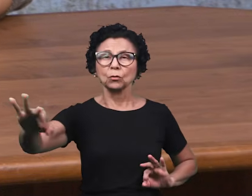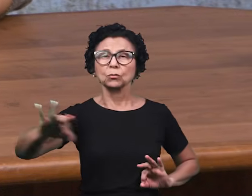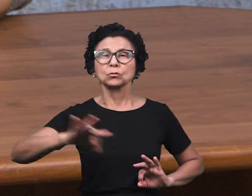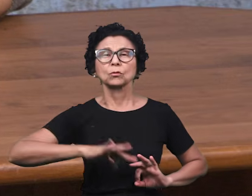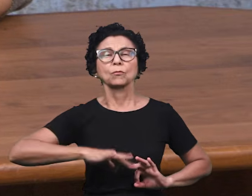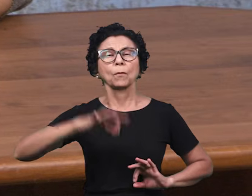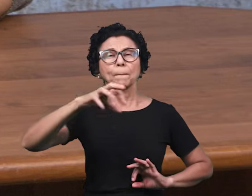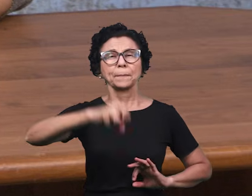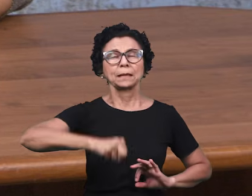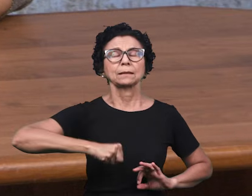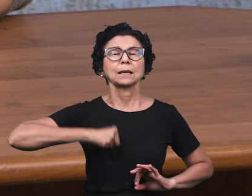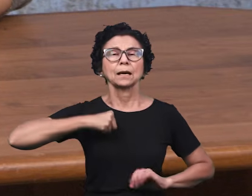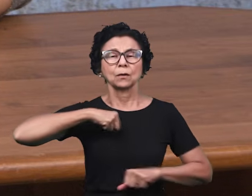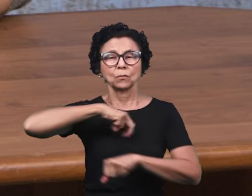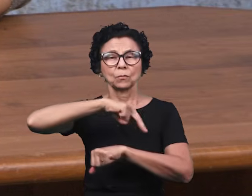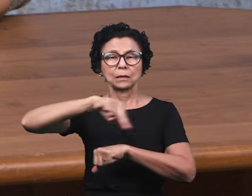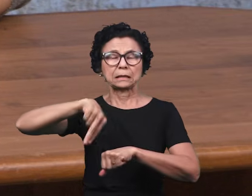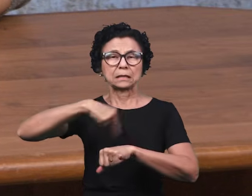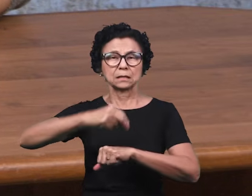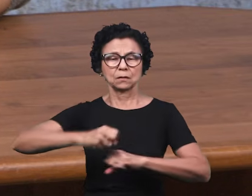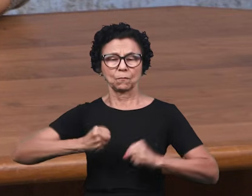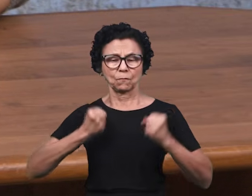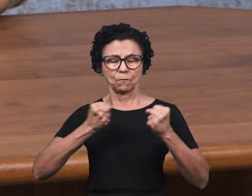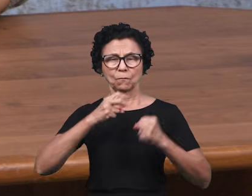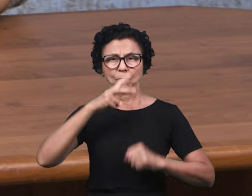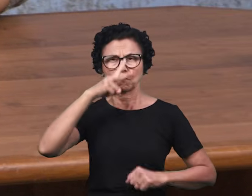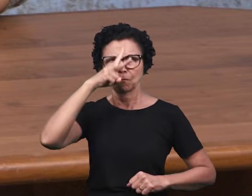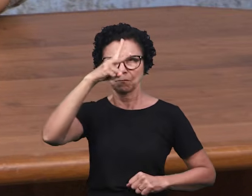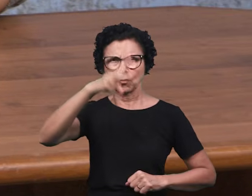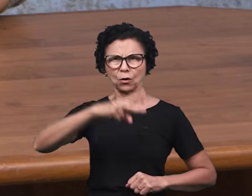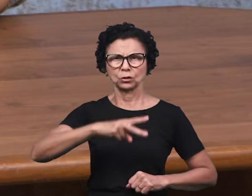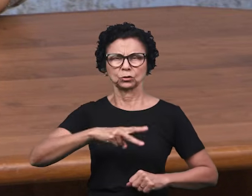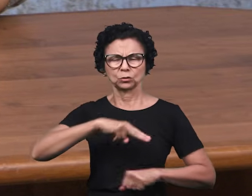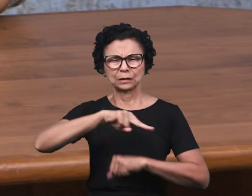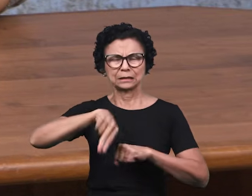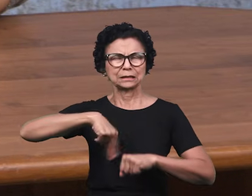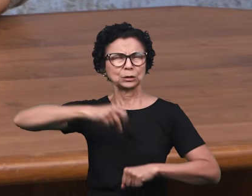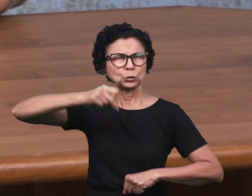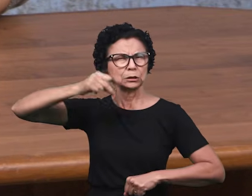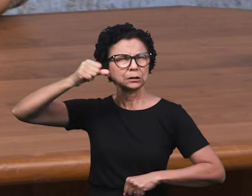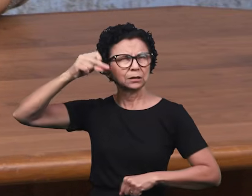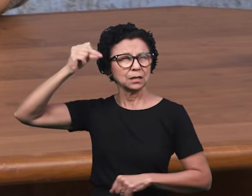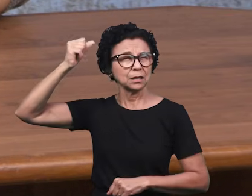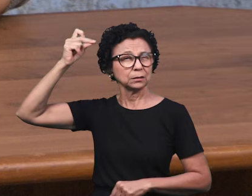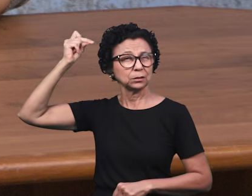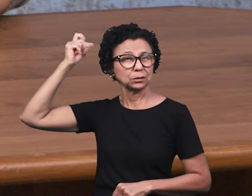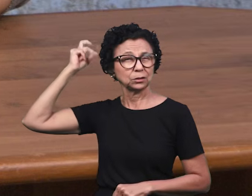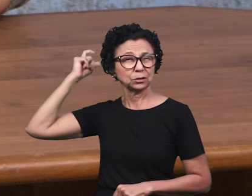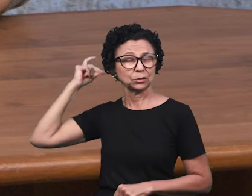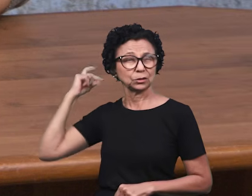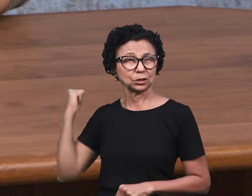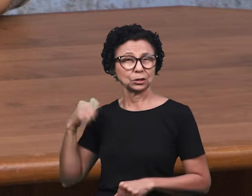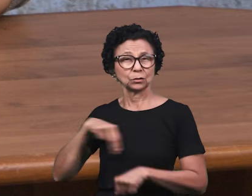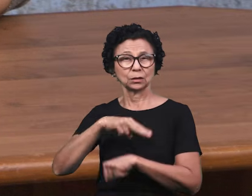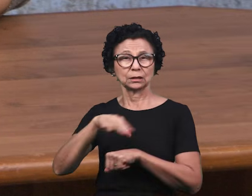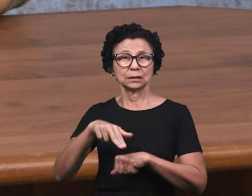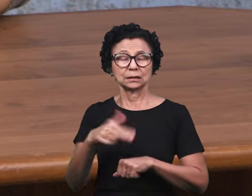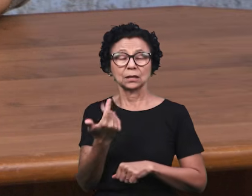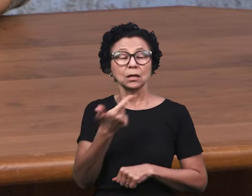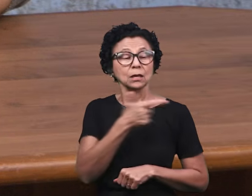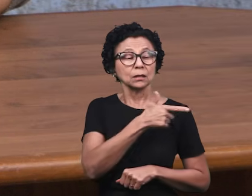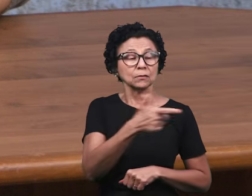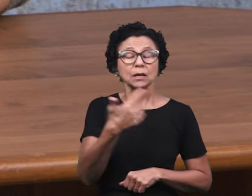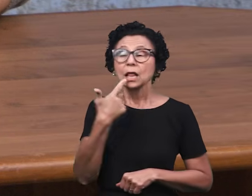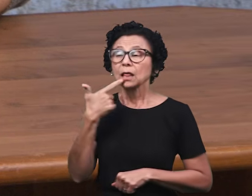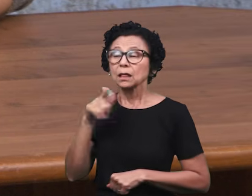nação robusta, uma nação antiquíssima, uma nação cuja língua ignorarás